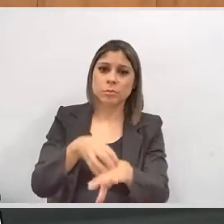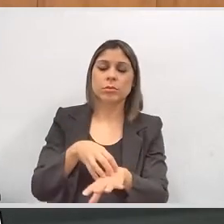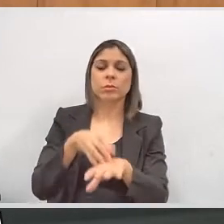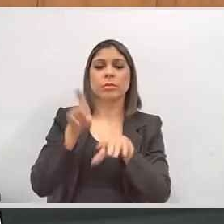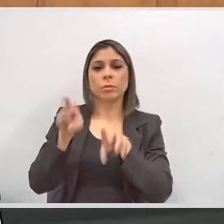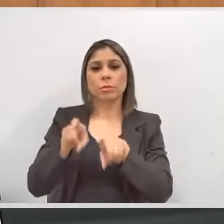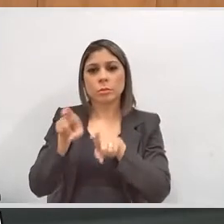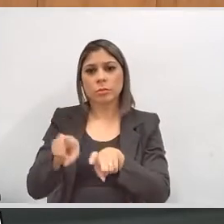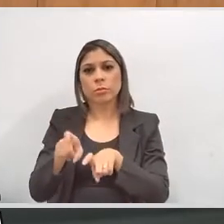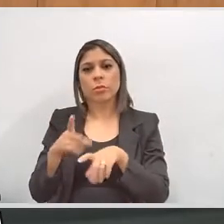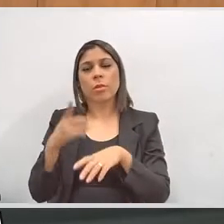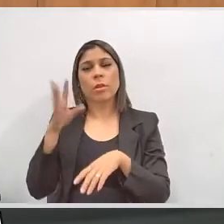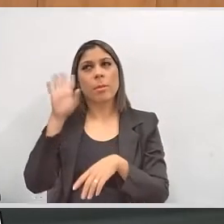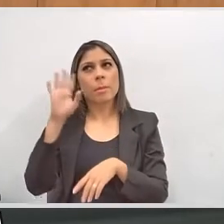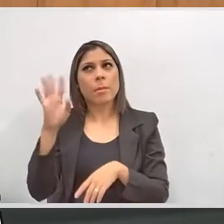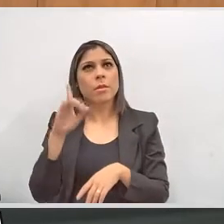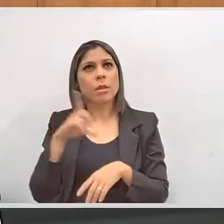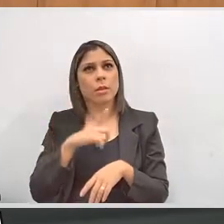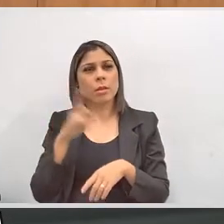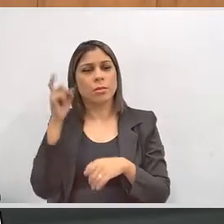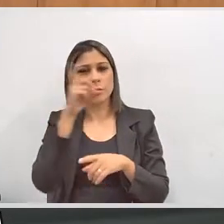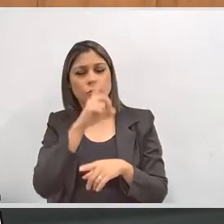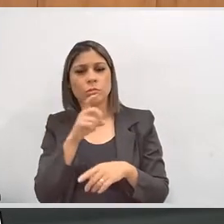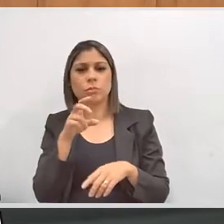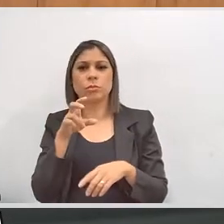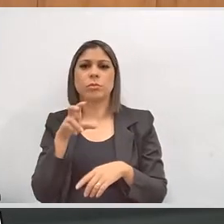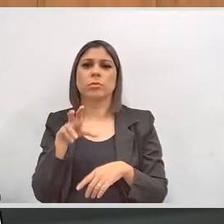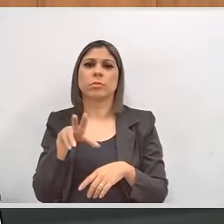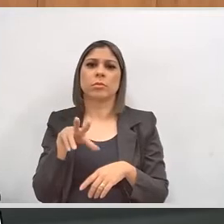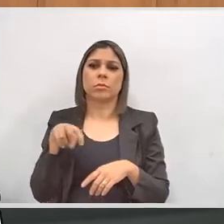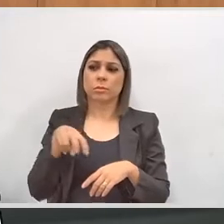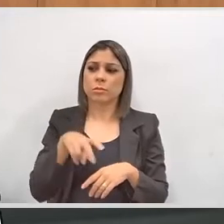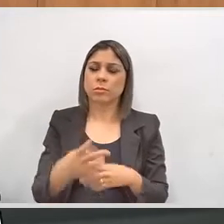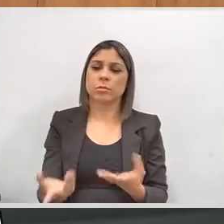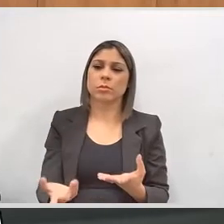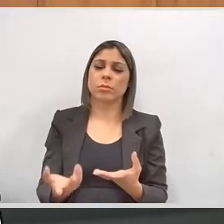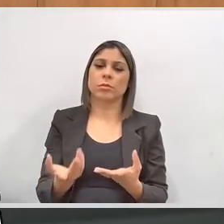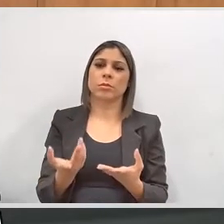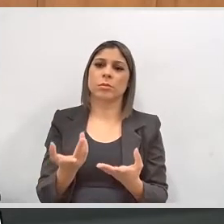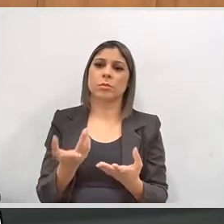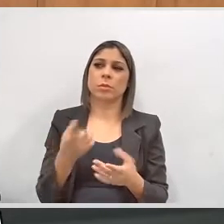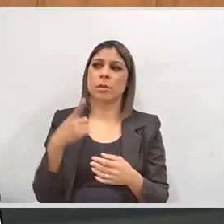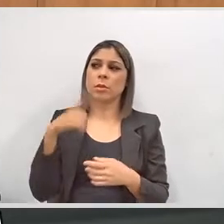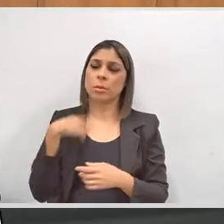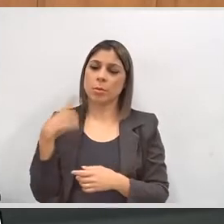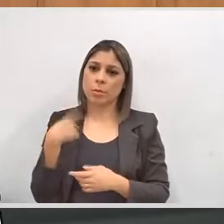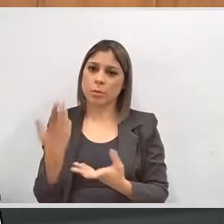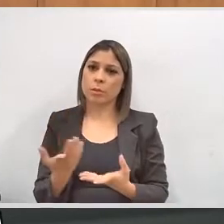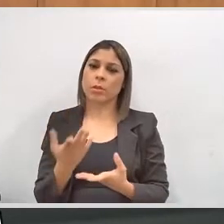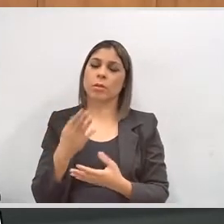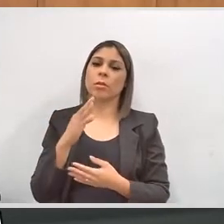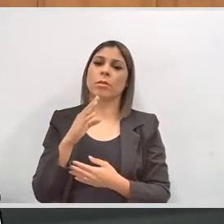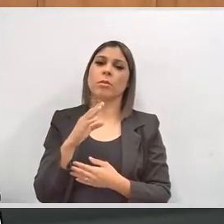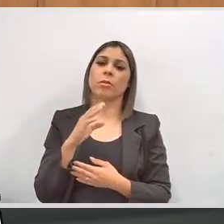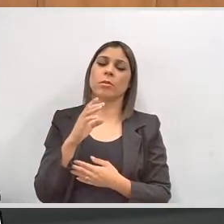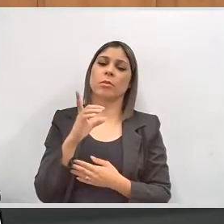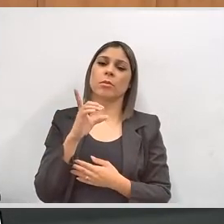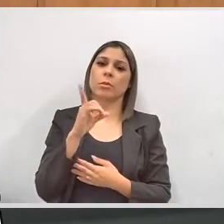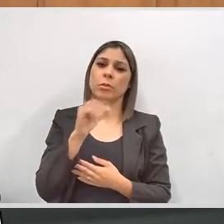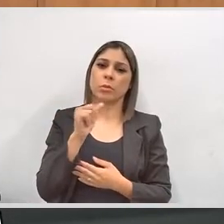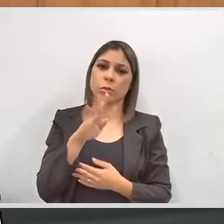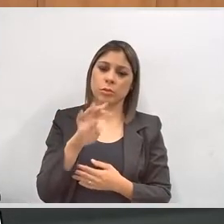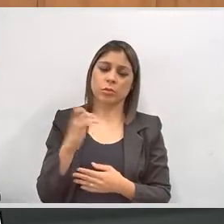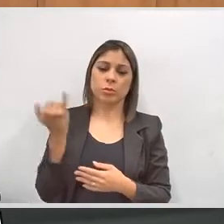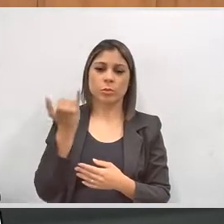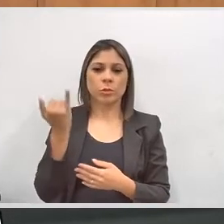pensarmos que tem dificuldade de locomoção. Esse debate promovido pela comissão, que é presidido pelo deputado Duarte Bechir, é de